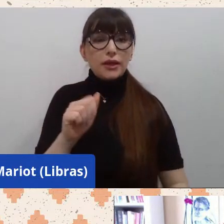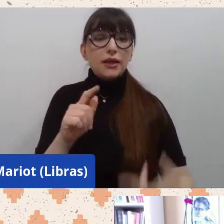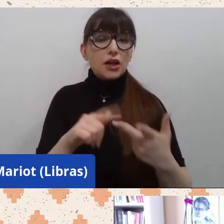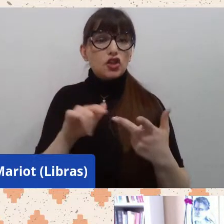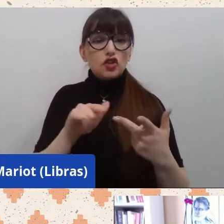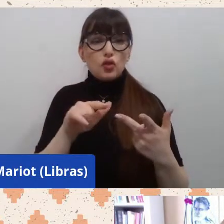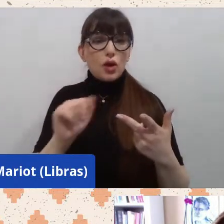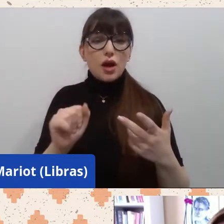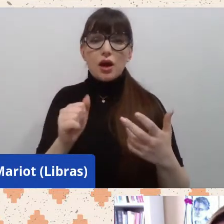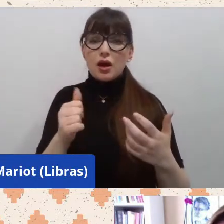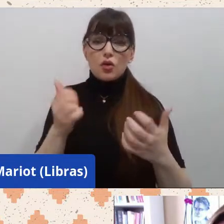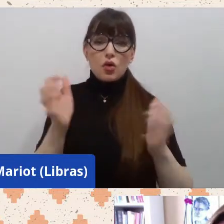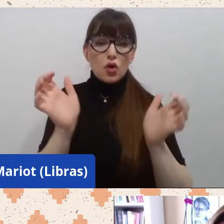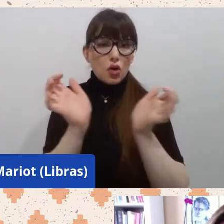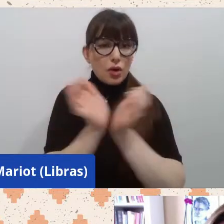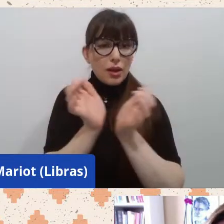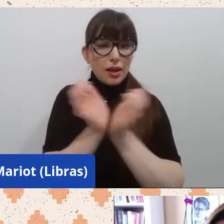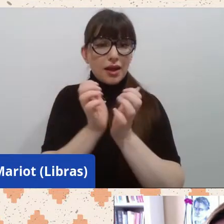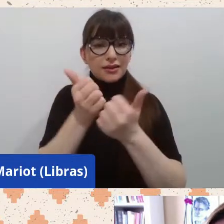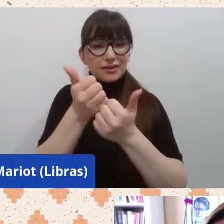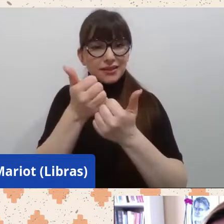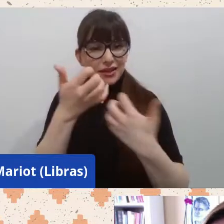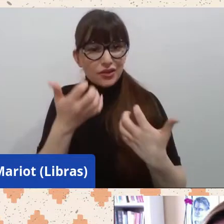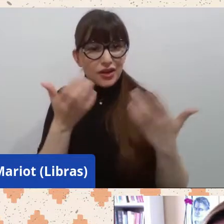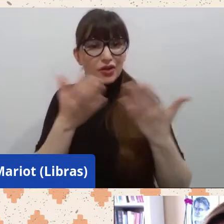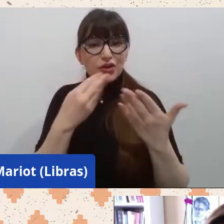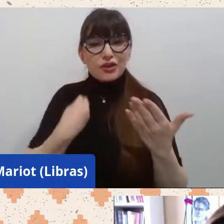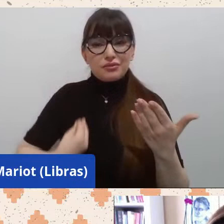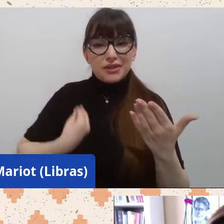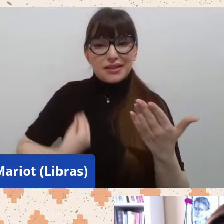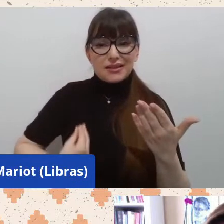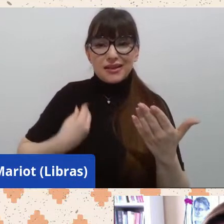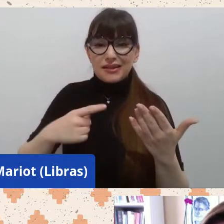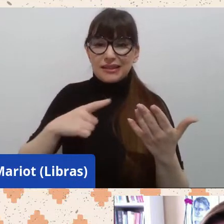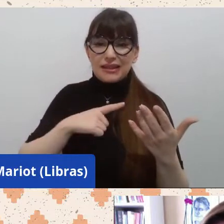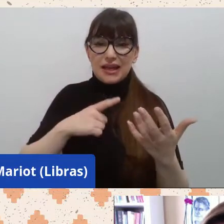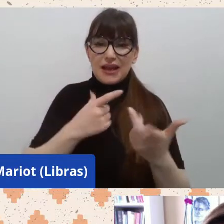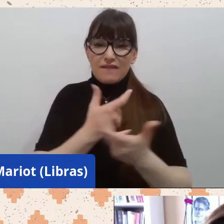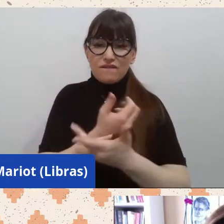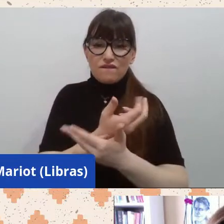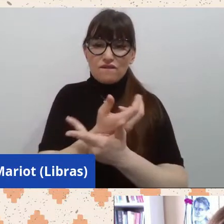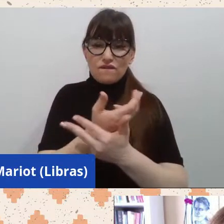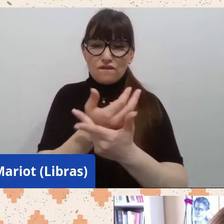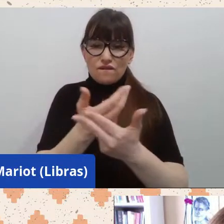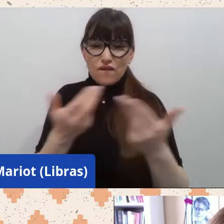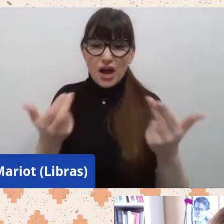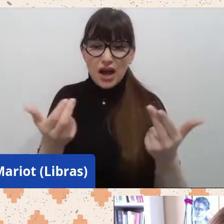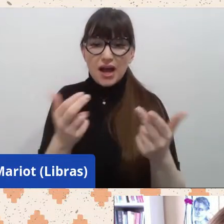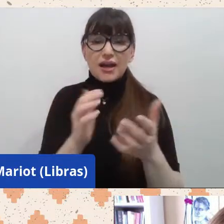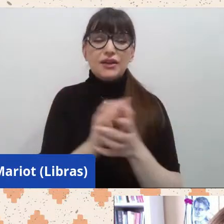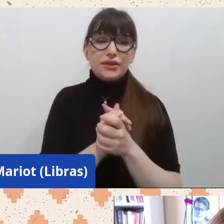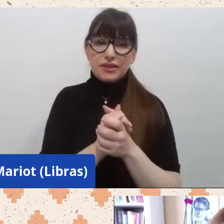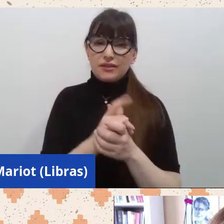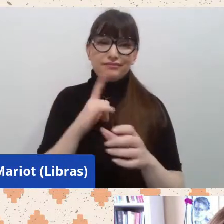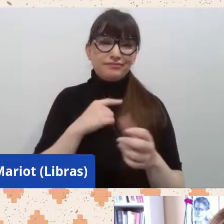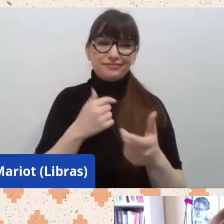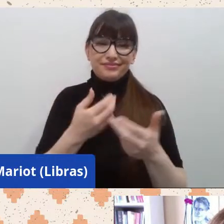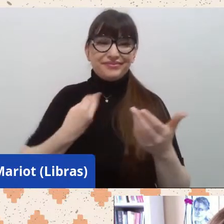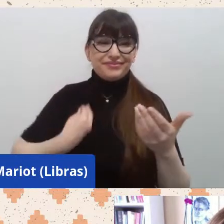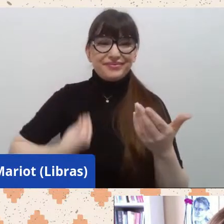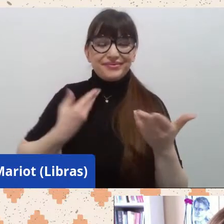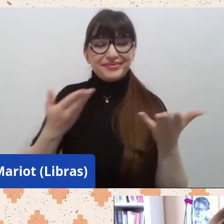colegas da diretoria que estão aqui também, Luli, Cláudio, tem vários colegas aqui